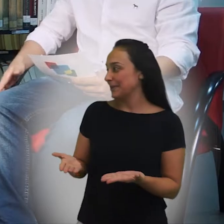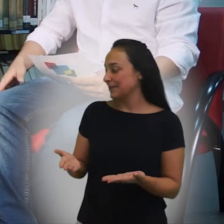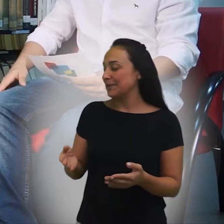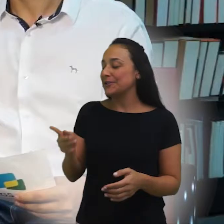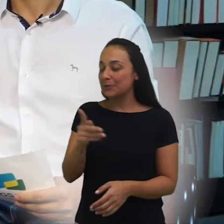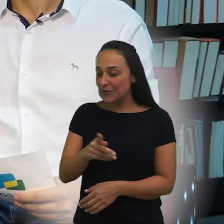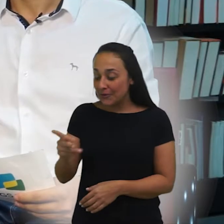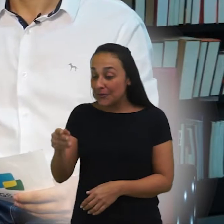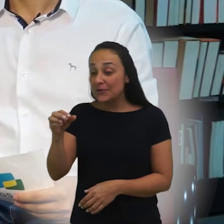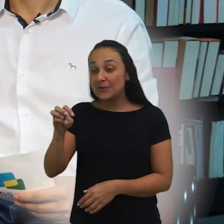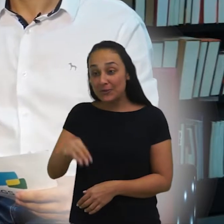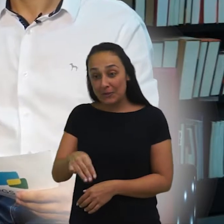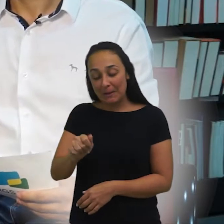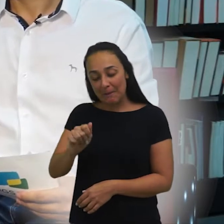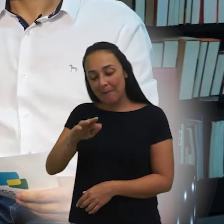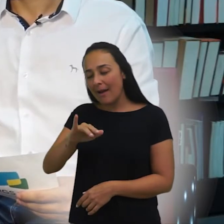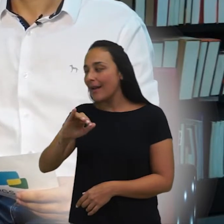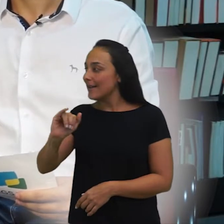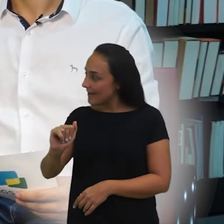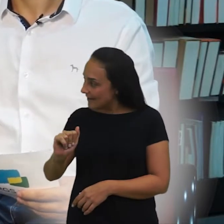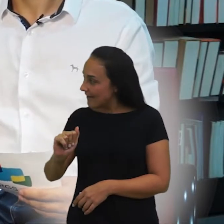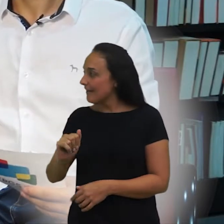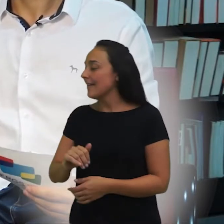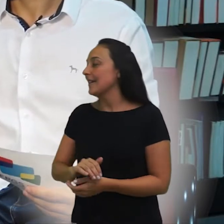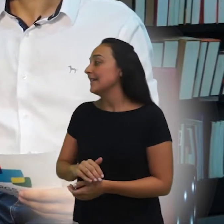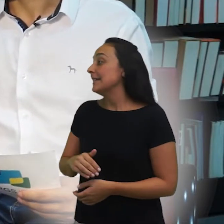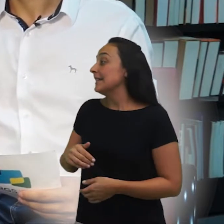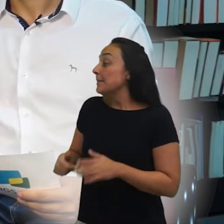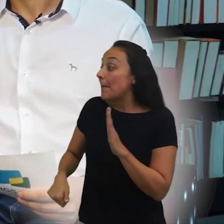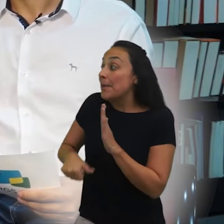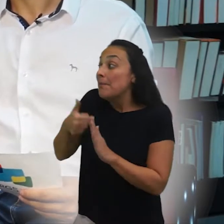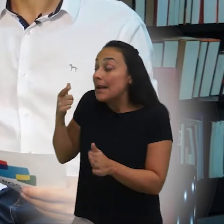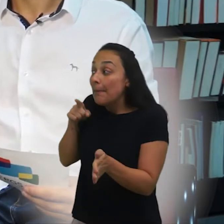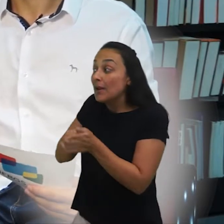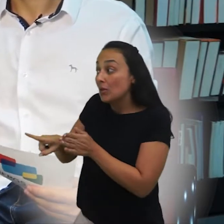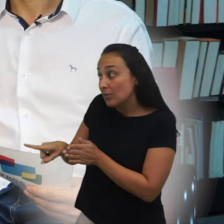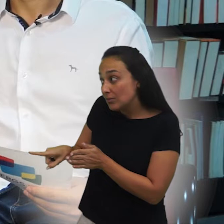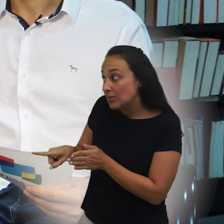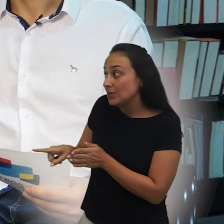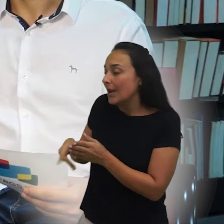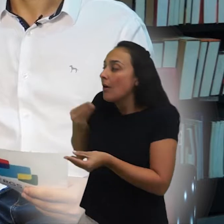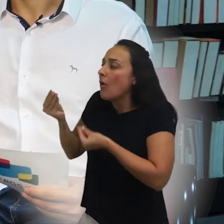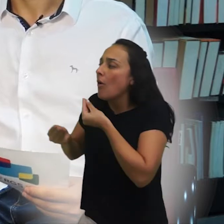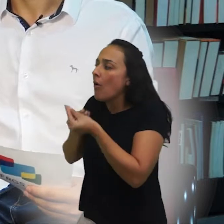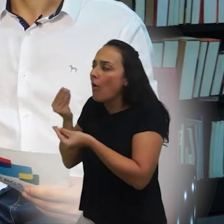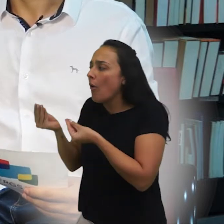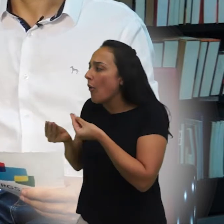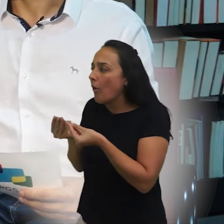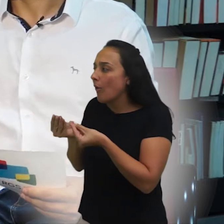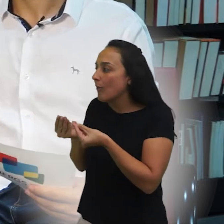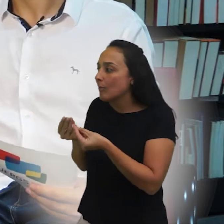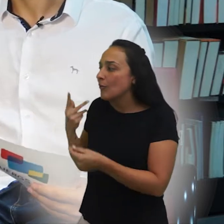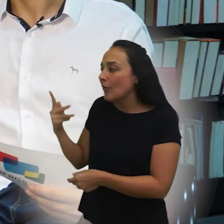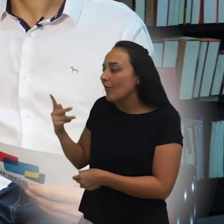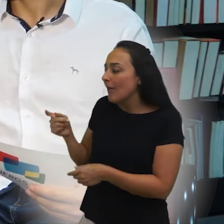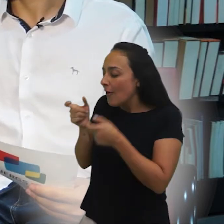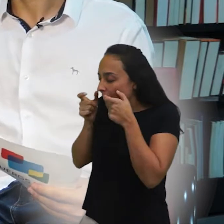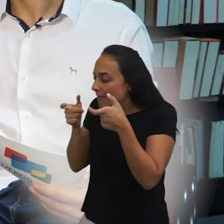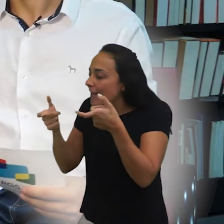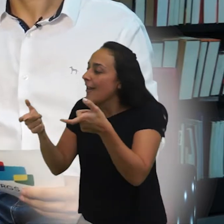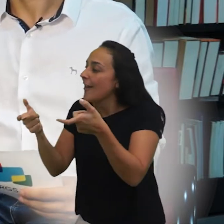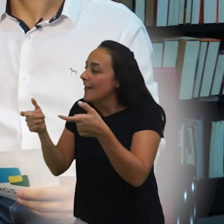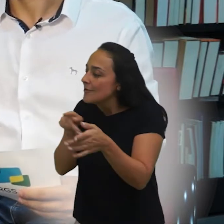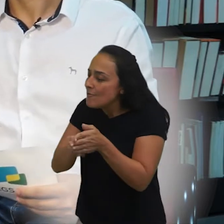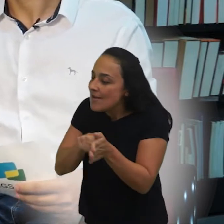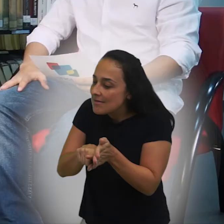Amélia Bulhões. E, em primeira questão, gostaria de te perguntar como surgiu o teu interesse em pesquisar arte contemporânea,